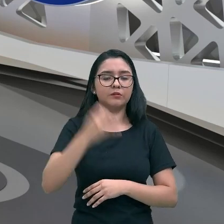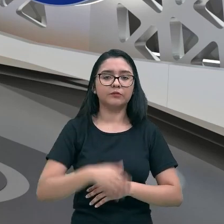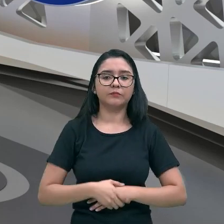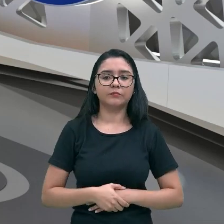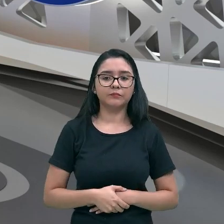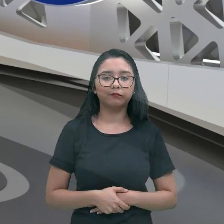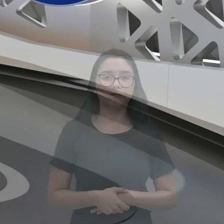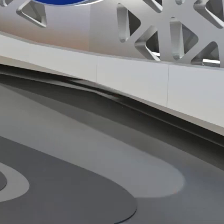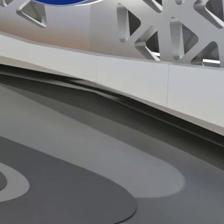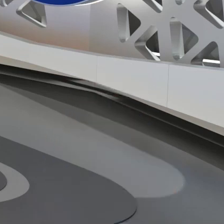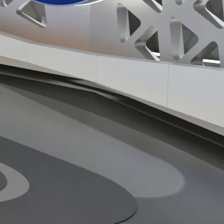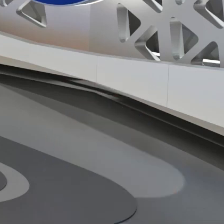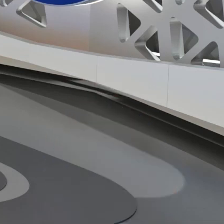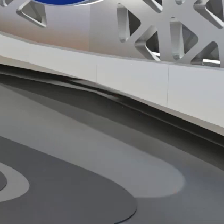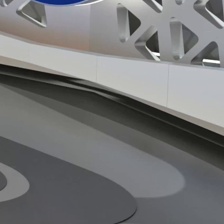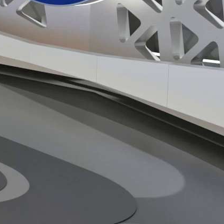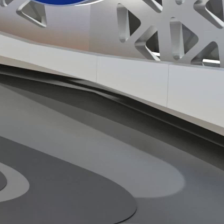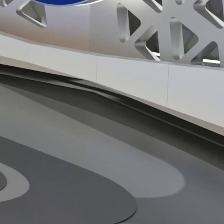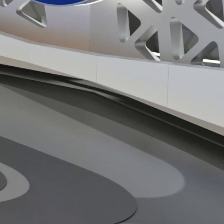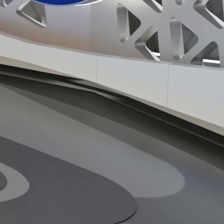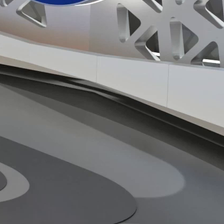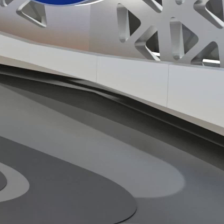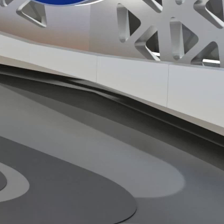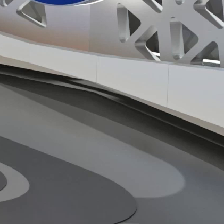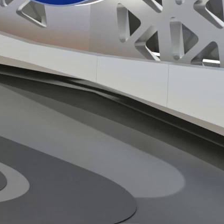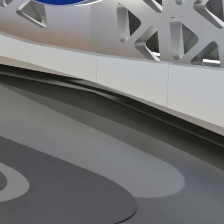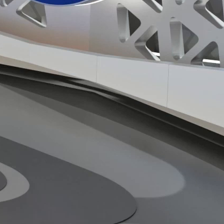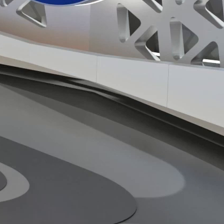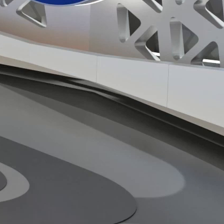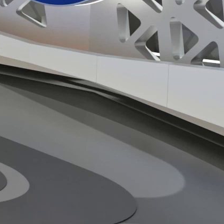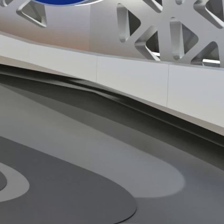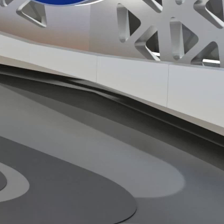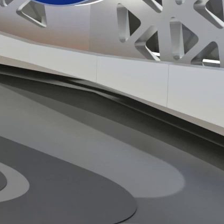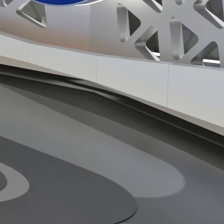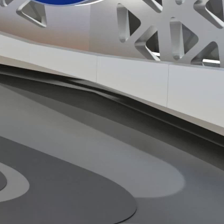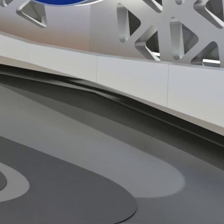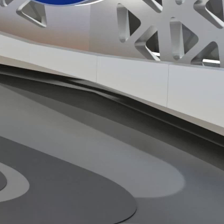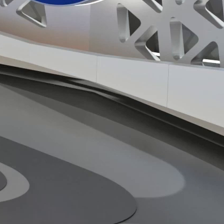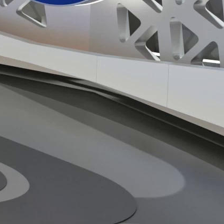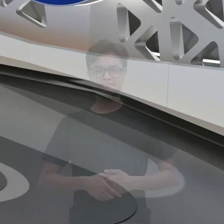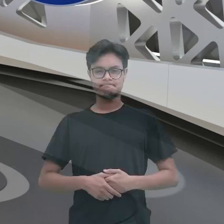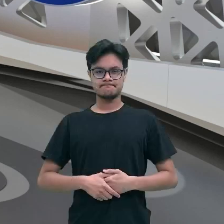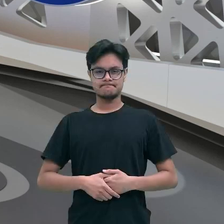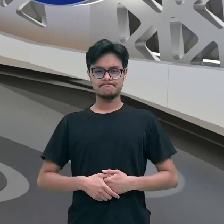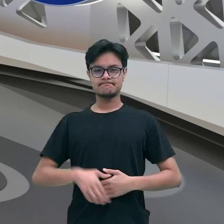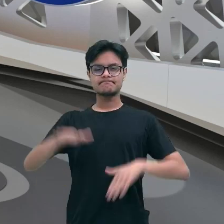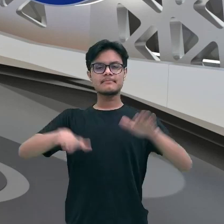processo. Exatamente. Cada cultura, ela tem, né, um ritual